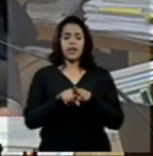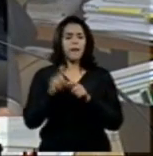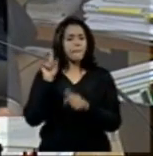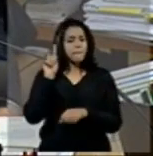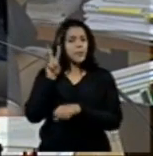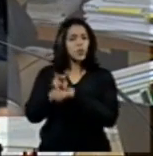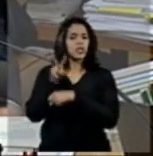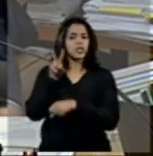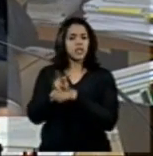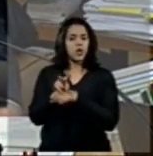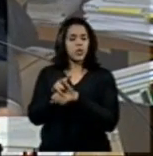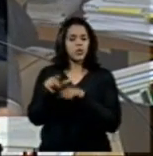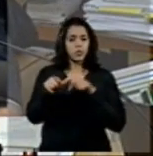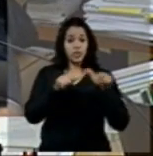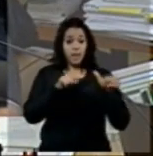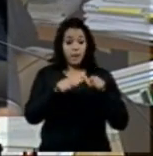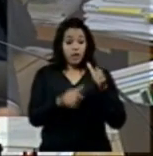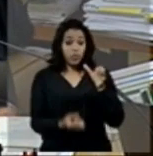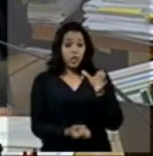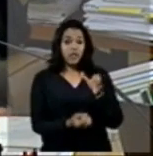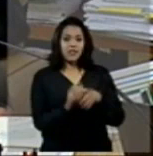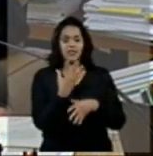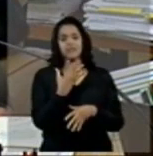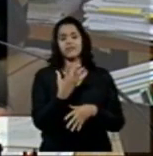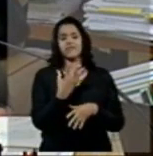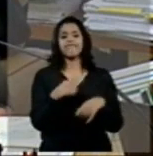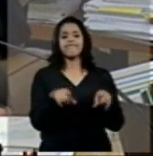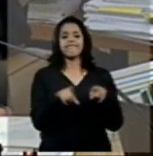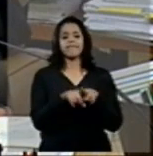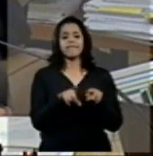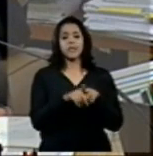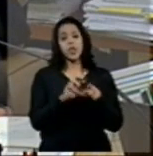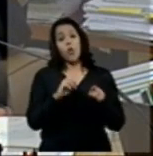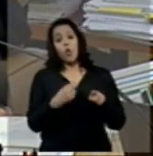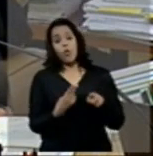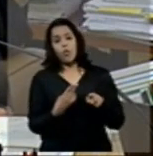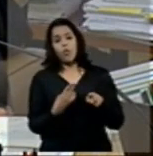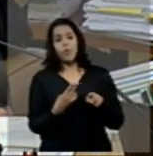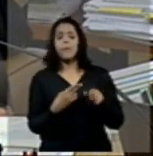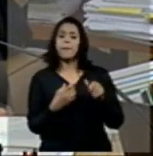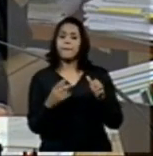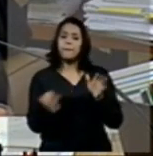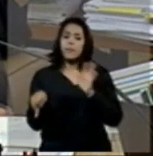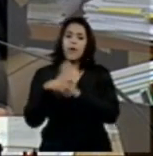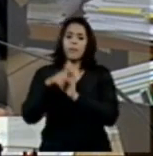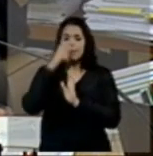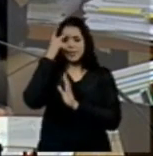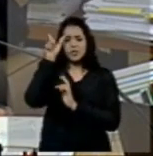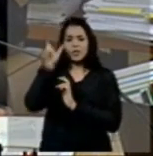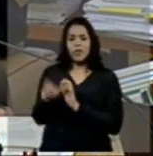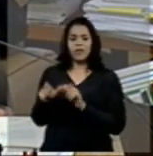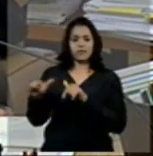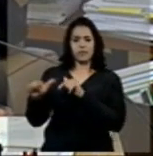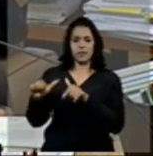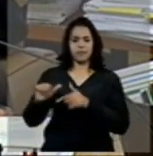trabalho, na proteção do trabalho, na criação do próprio trabalhador.